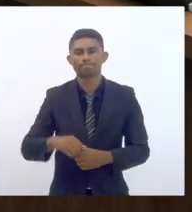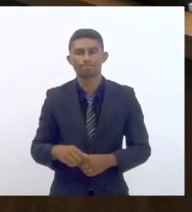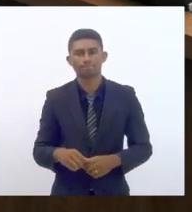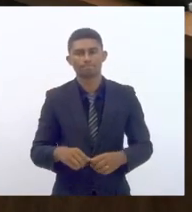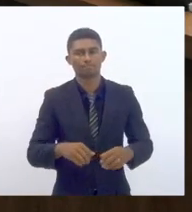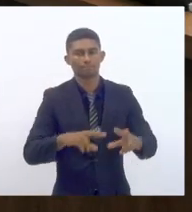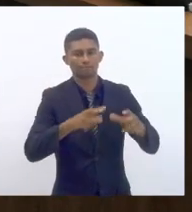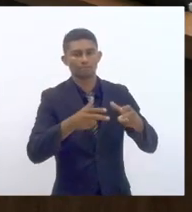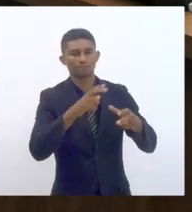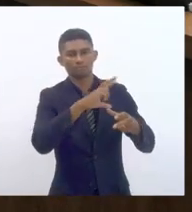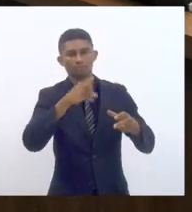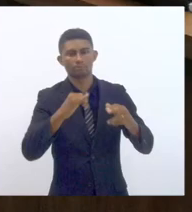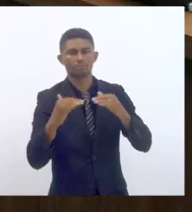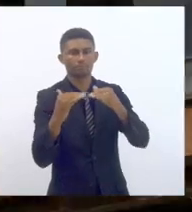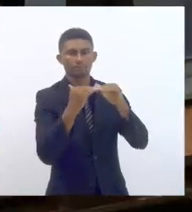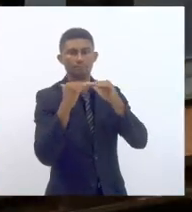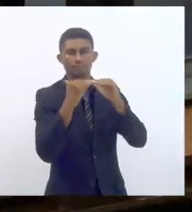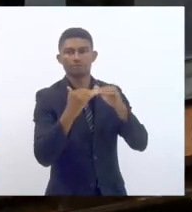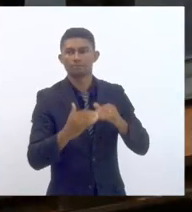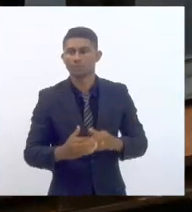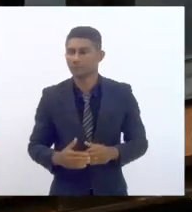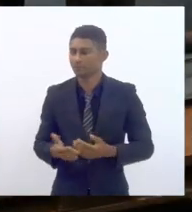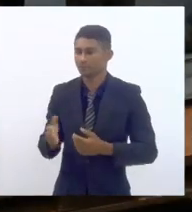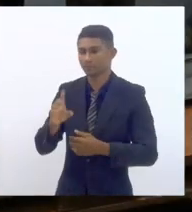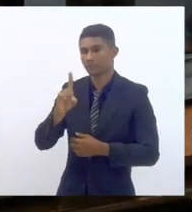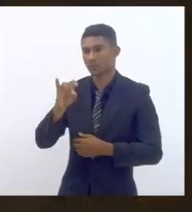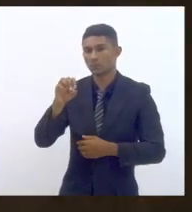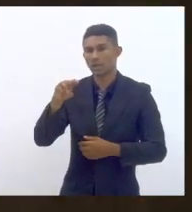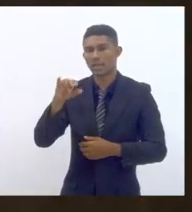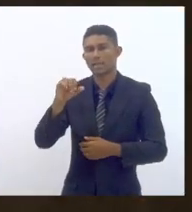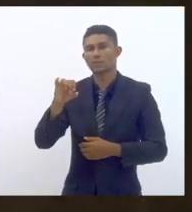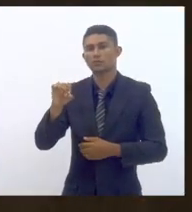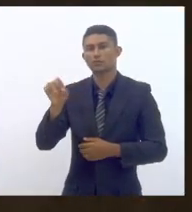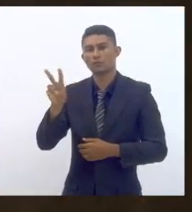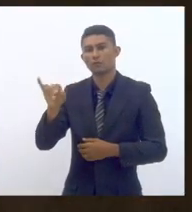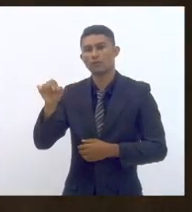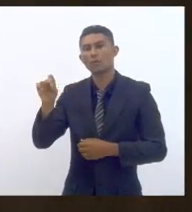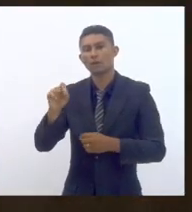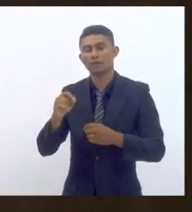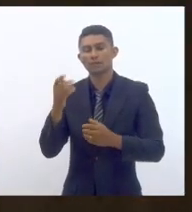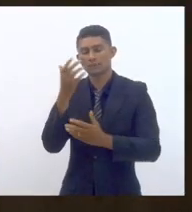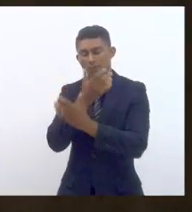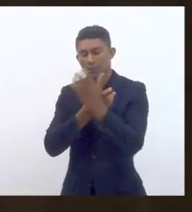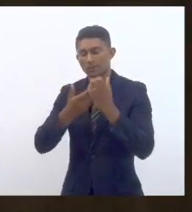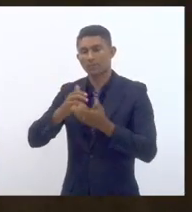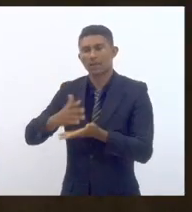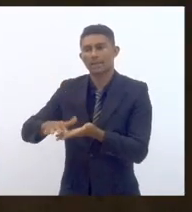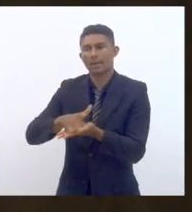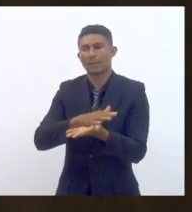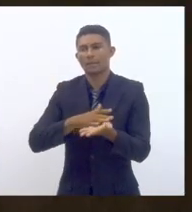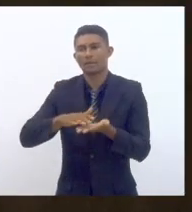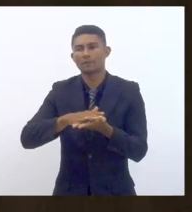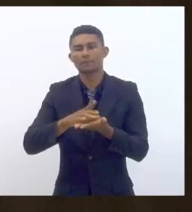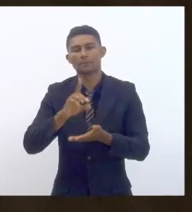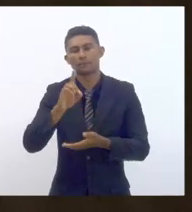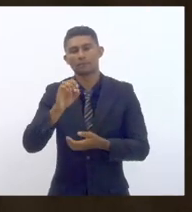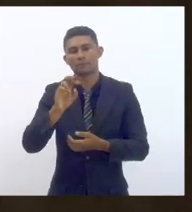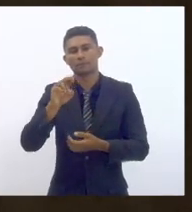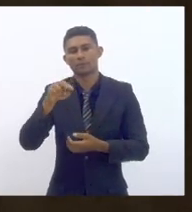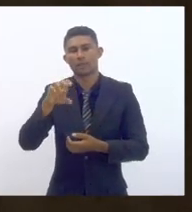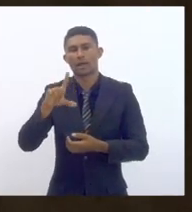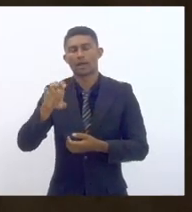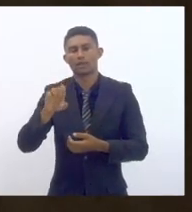com a CCJ. Dionísio Lins vai compor um samba-enredo de Dornelles